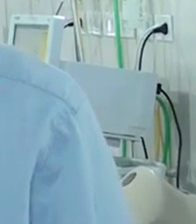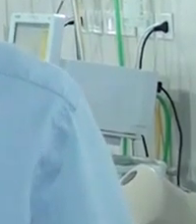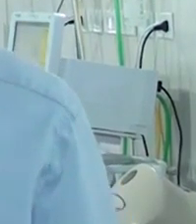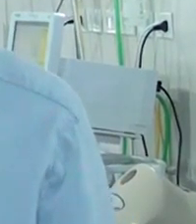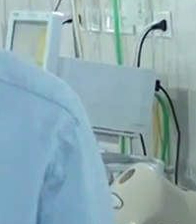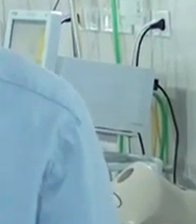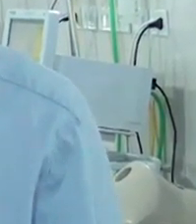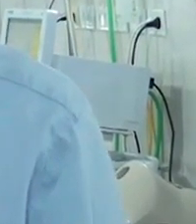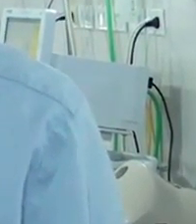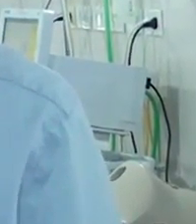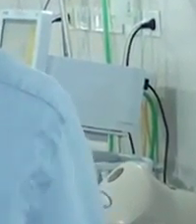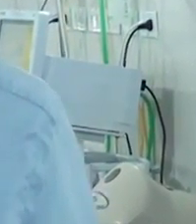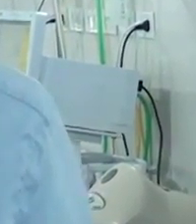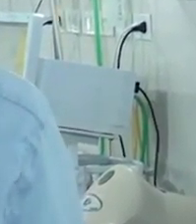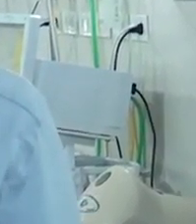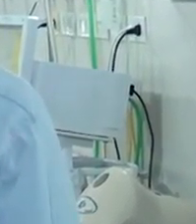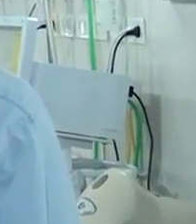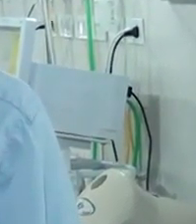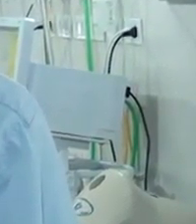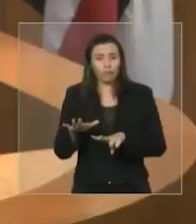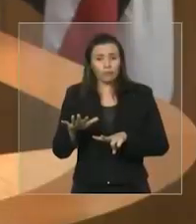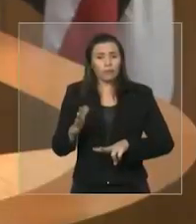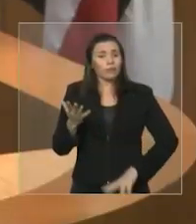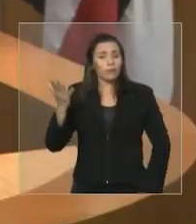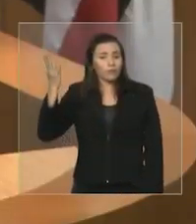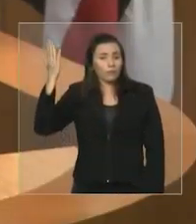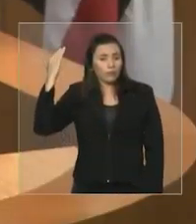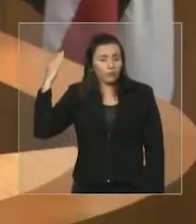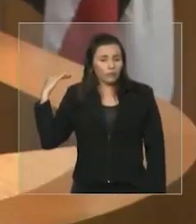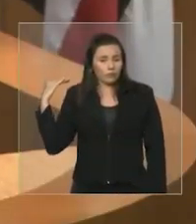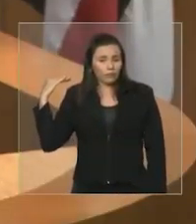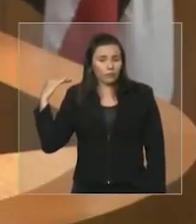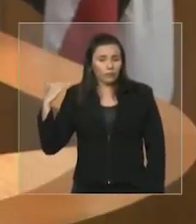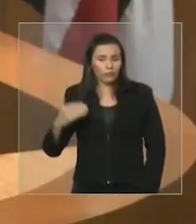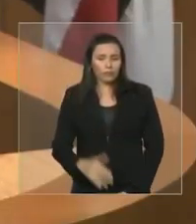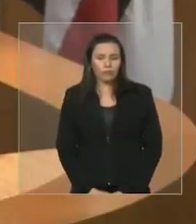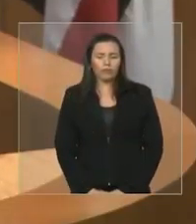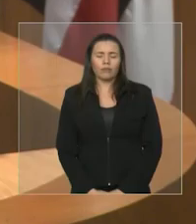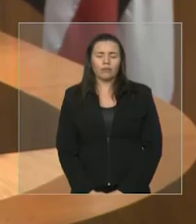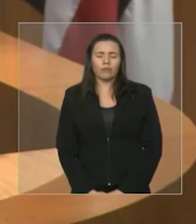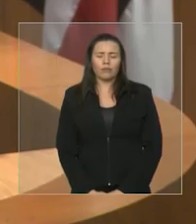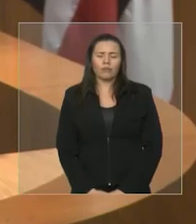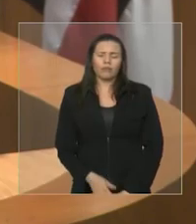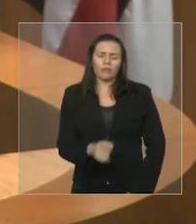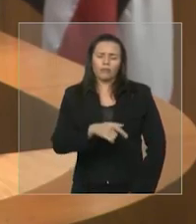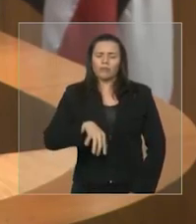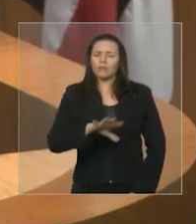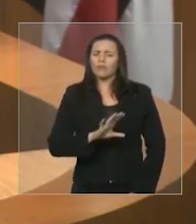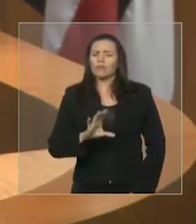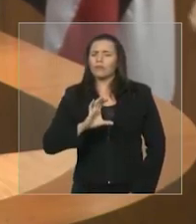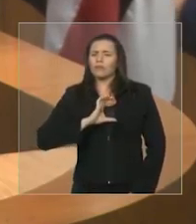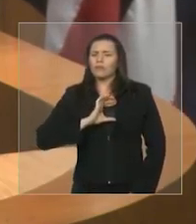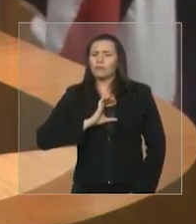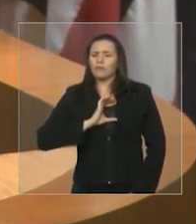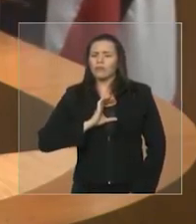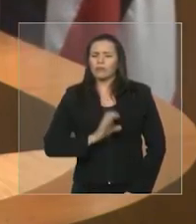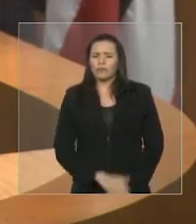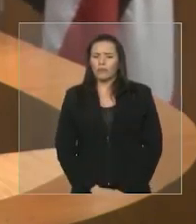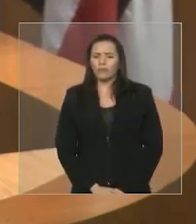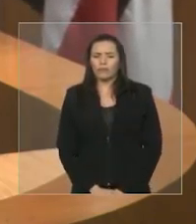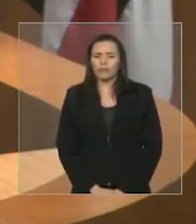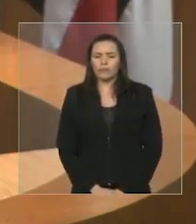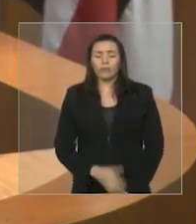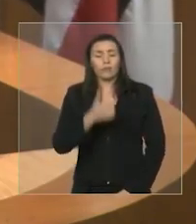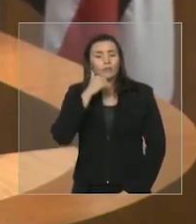O gestor também destacou a homenagem que Zé Gentil receberá ao ter o nome eternizado no restaurante popular, que